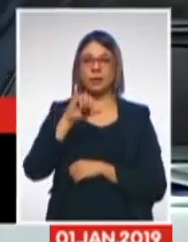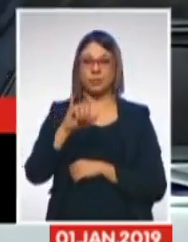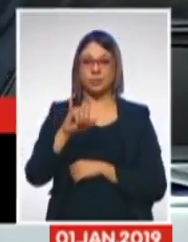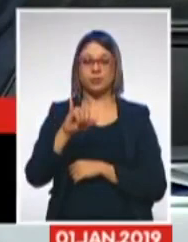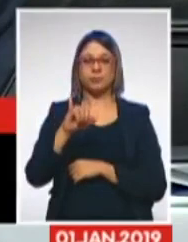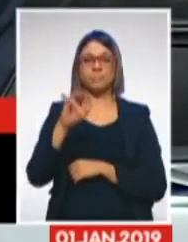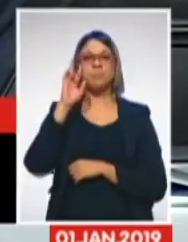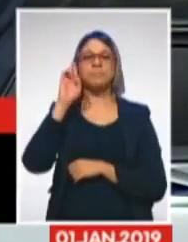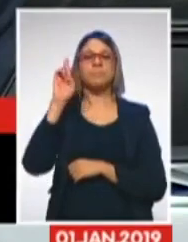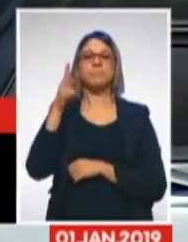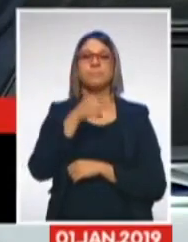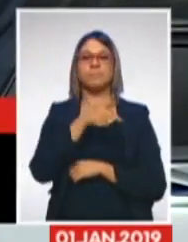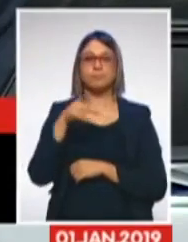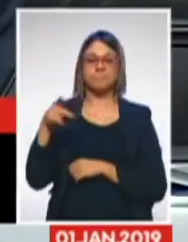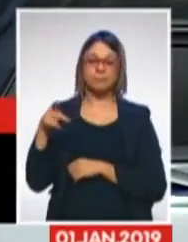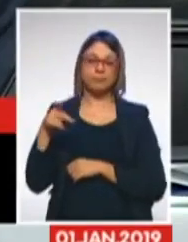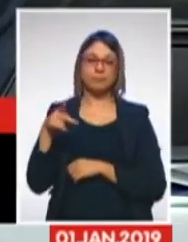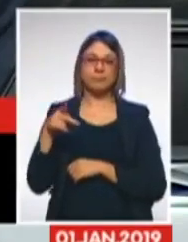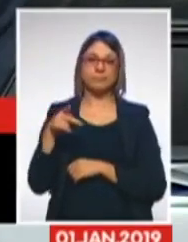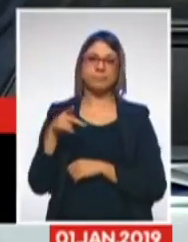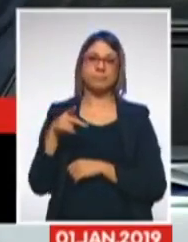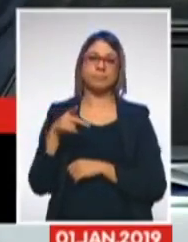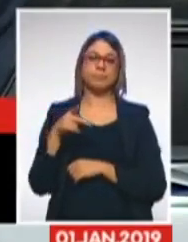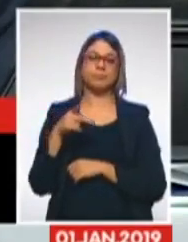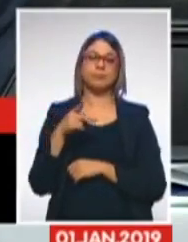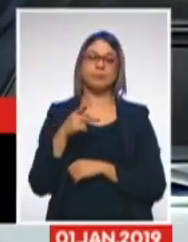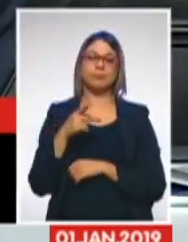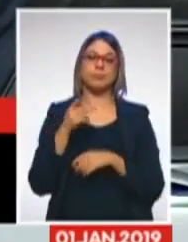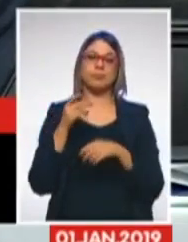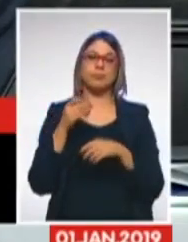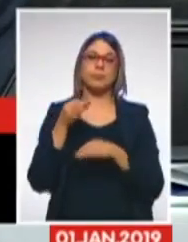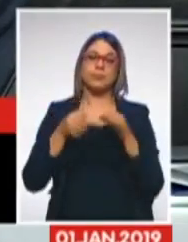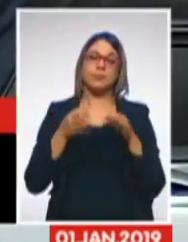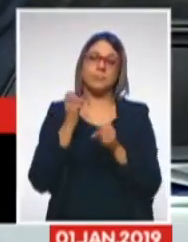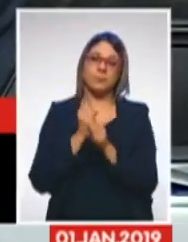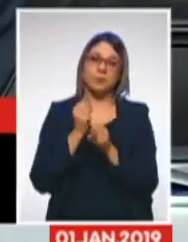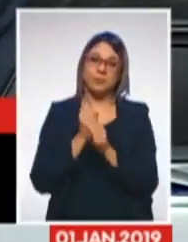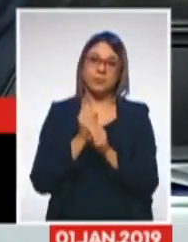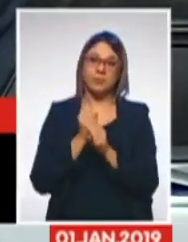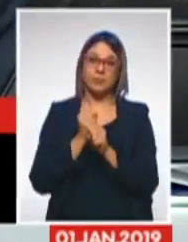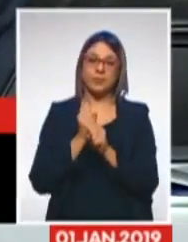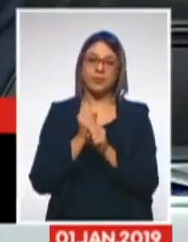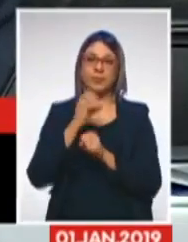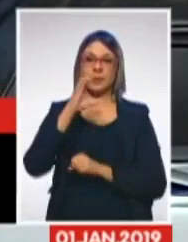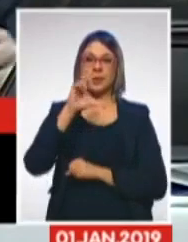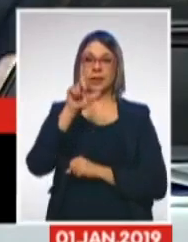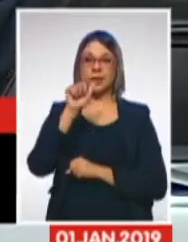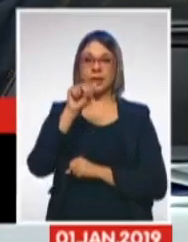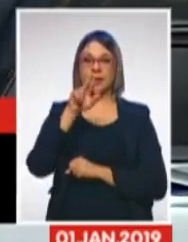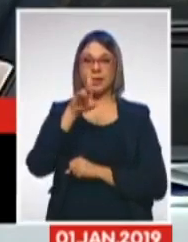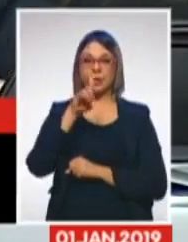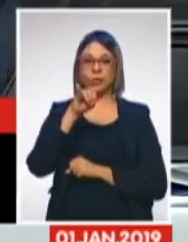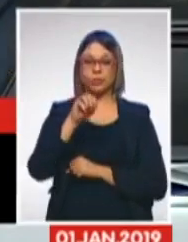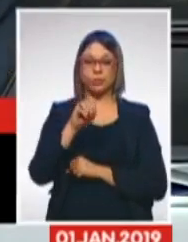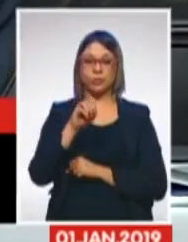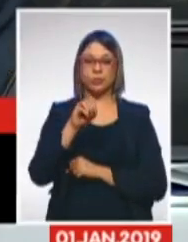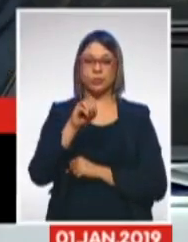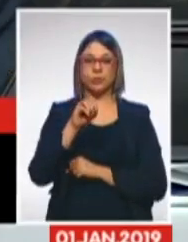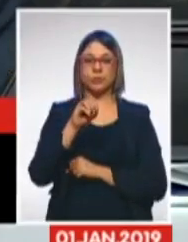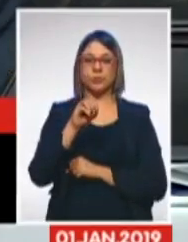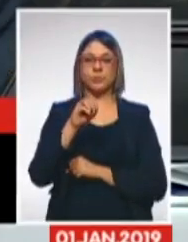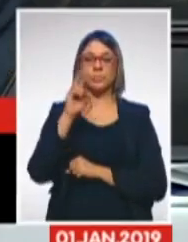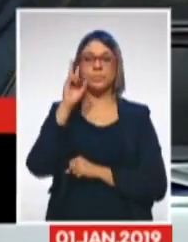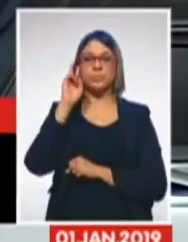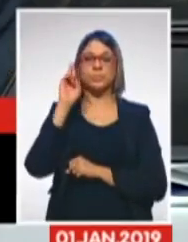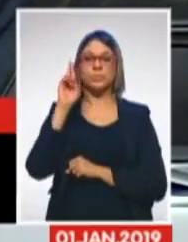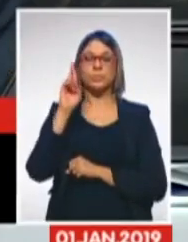Excelentíssimo senhor Presidente do Tribunal de Contas do Estado de Minas Gerais, Conselheiro Cláudio Couto Terrão. Excelentíssimo